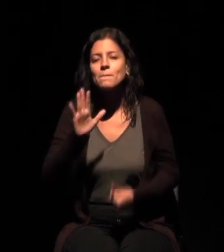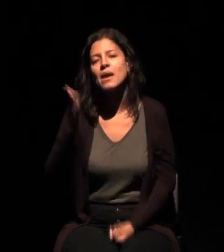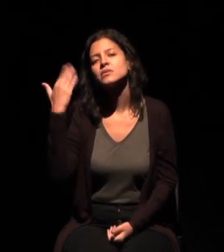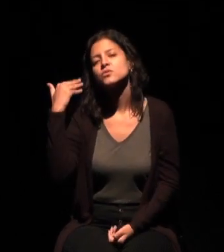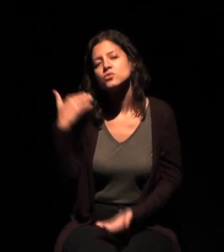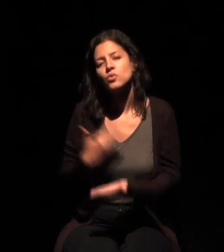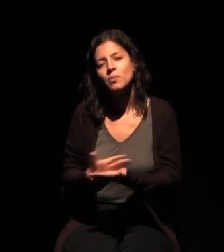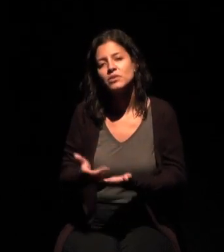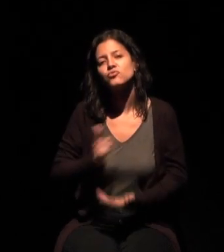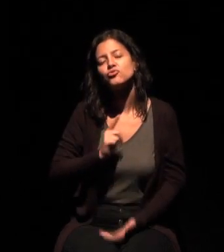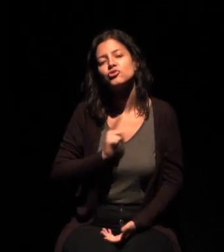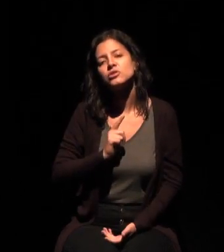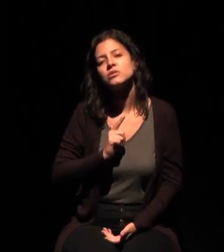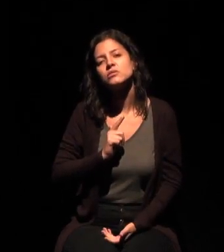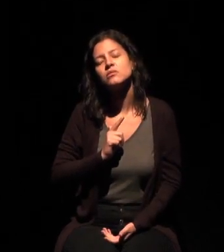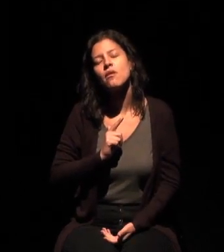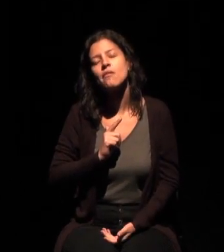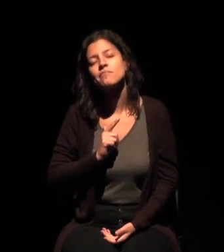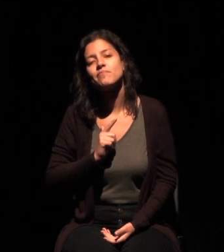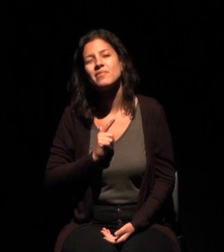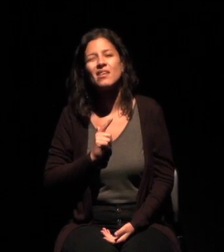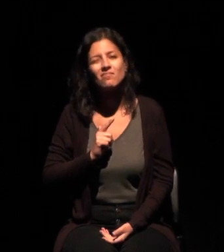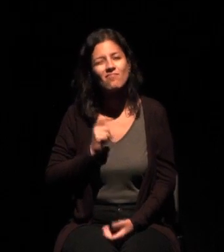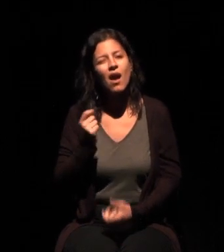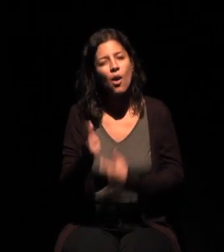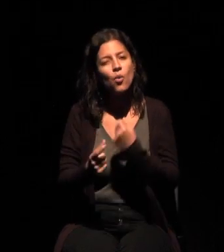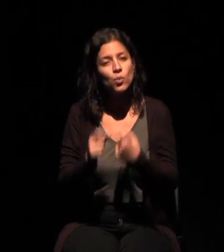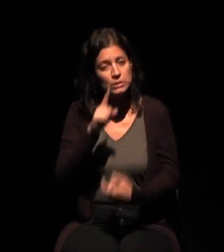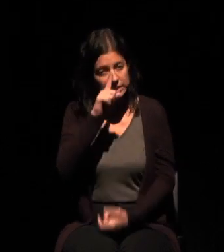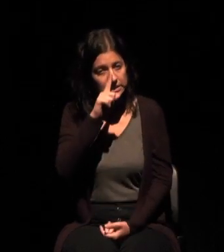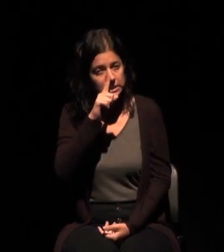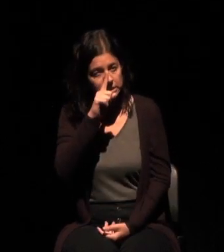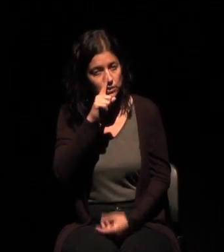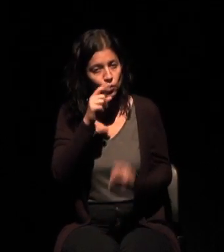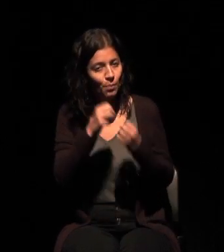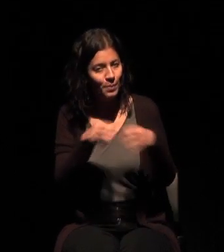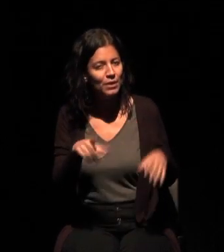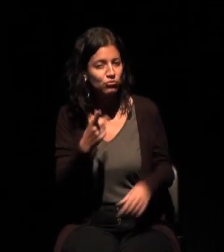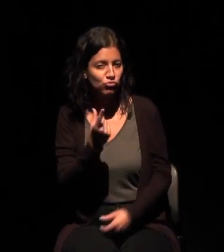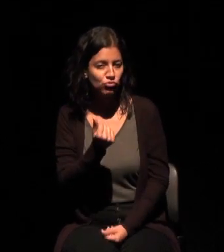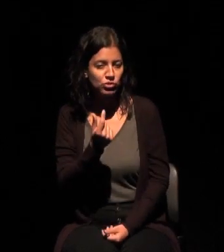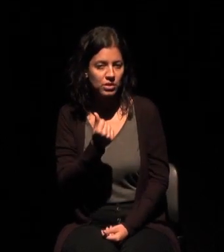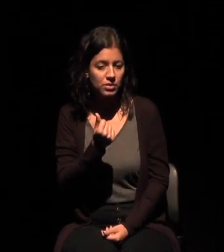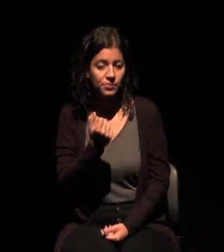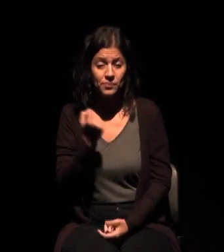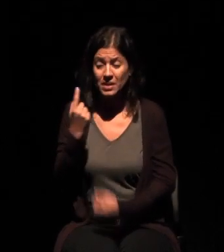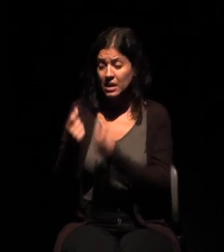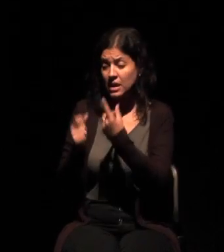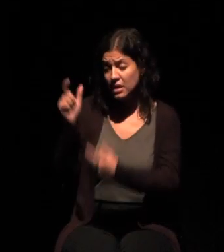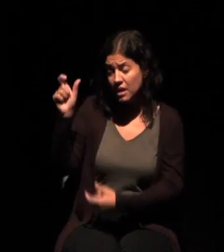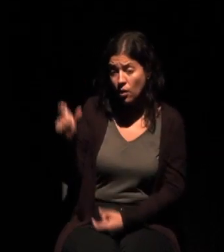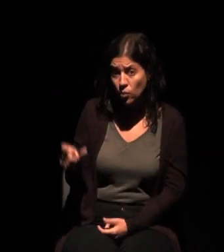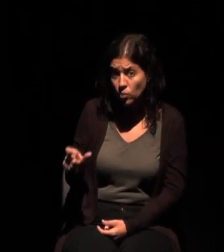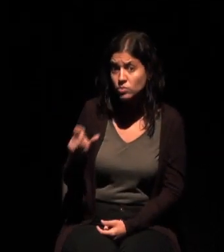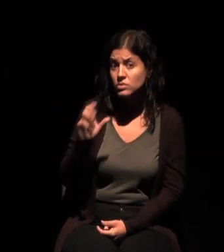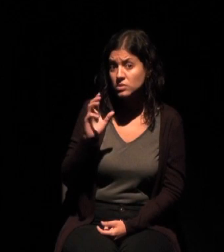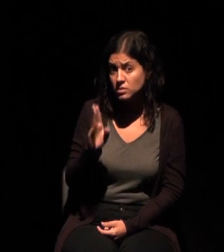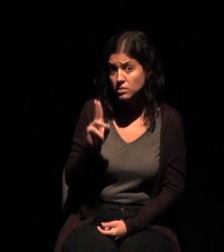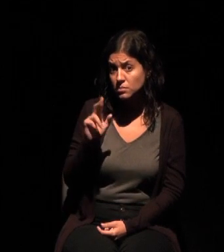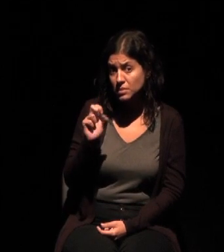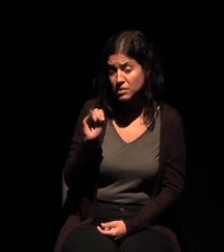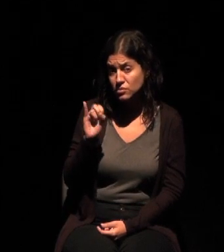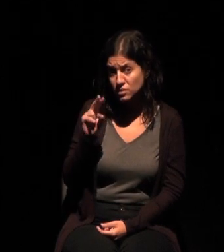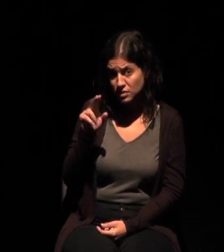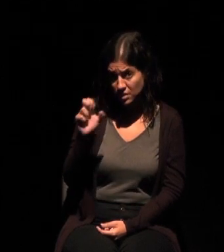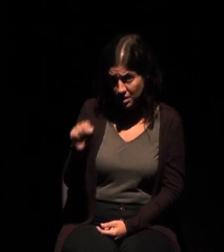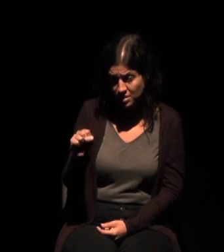e muitos business and girls que que se posicionavam para apoiar estas empresas têm como este modelo era